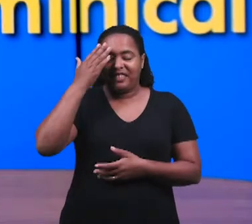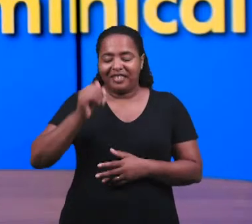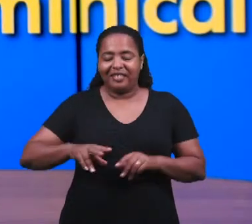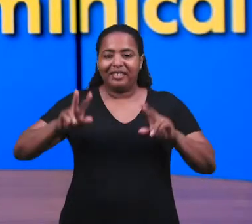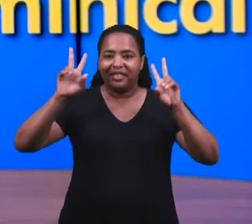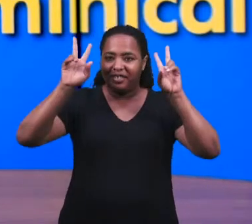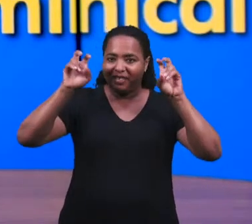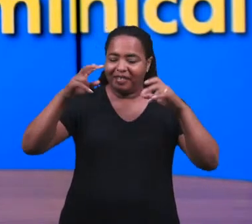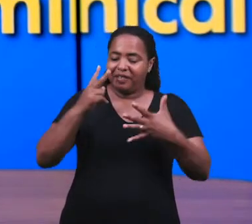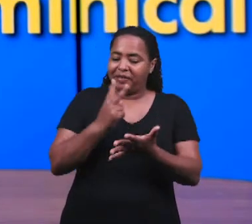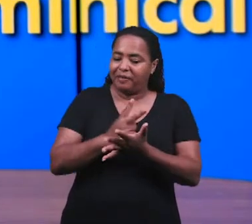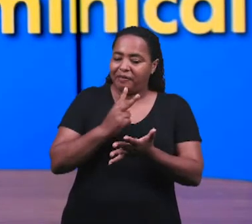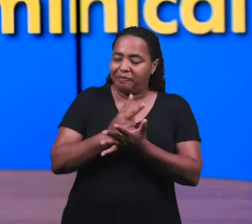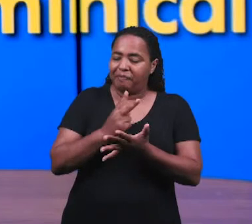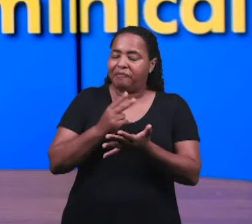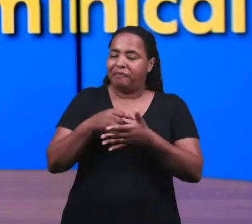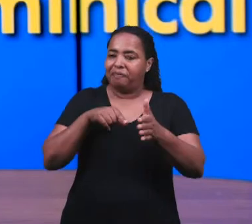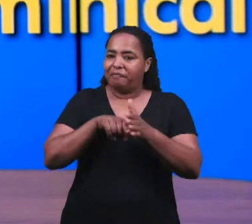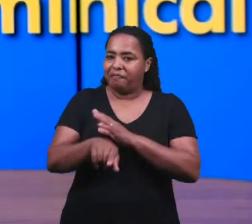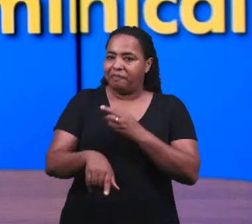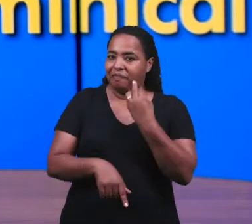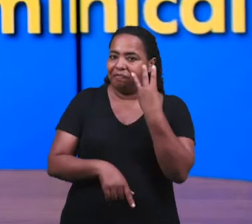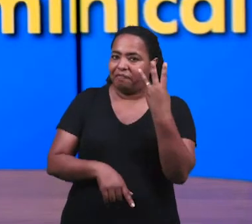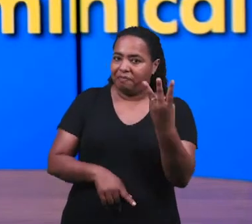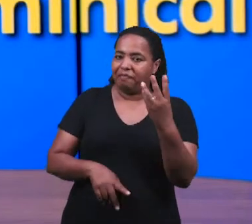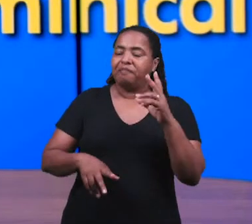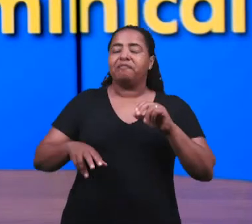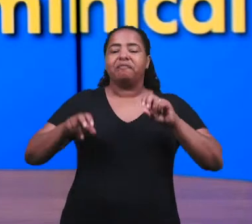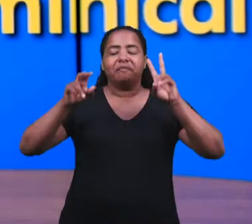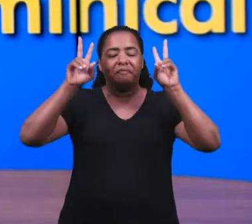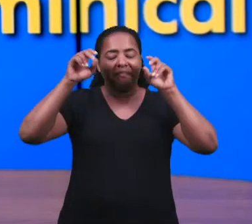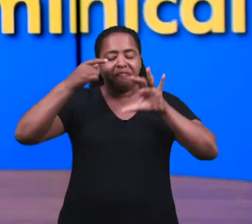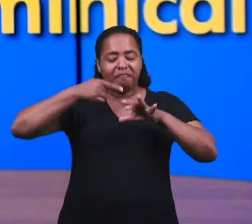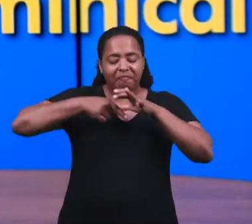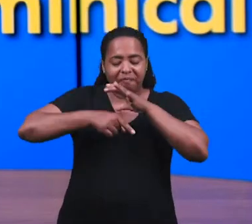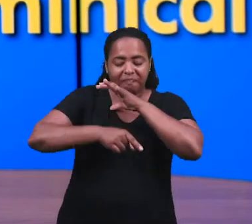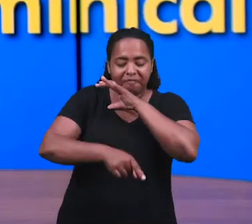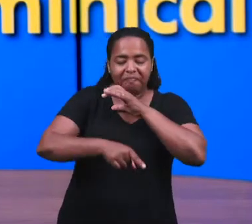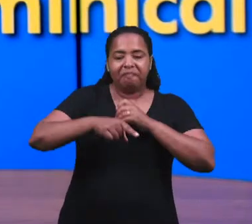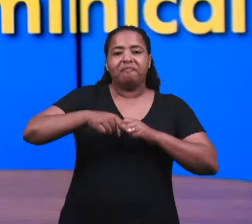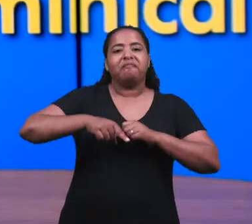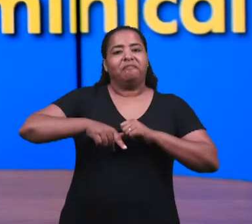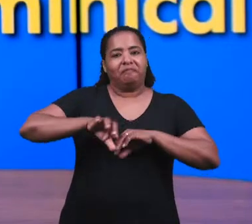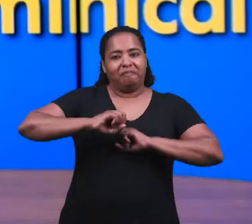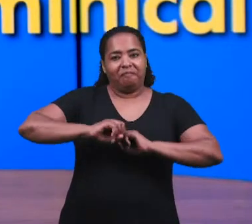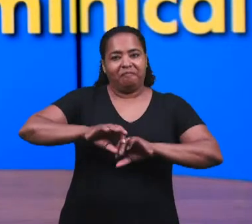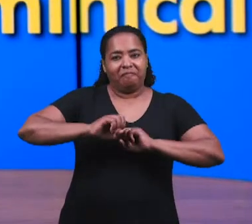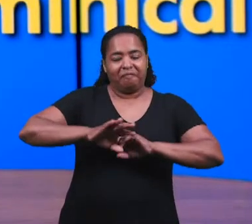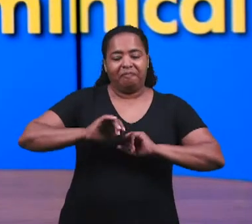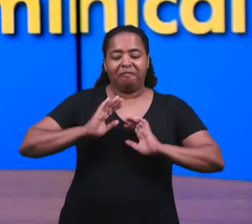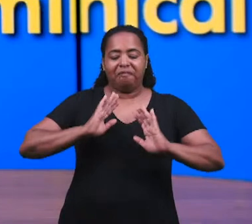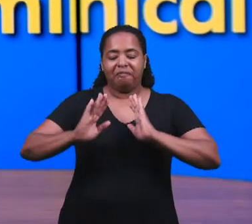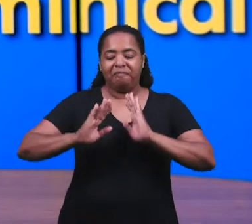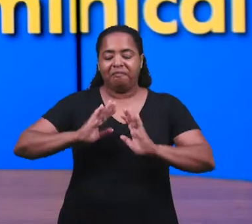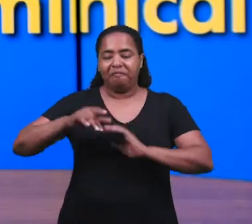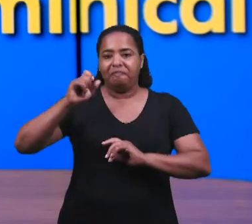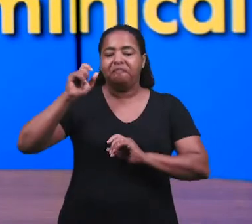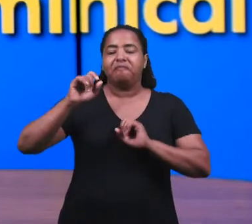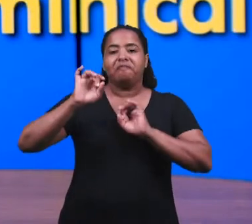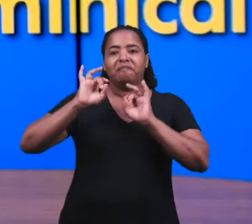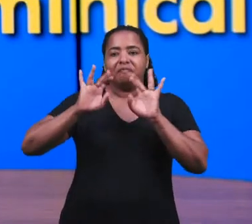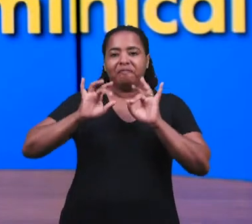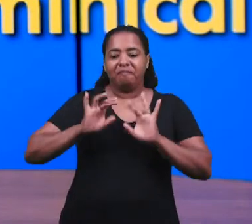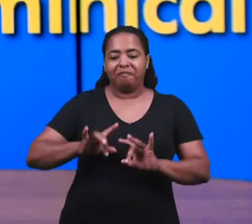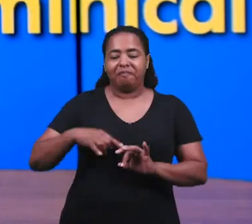é sabermos que este assunto, embora 3 perguntas, mas um assunto de profundo ensino e de um momento muito especial